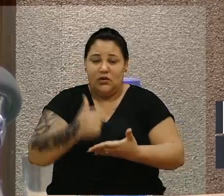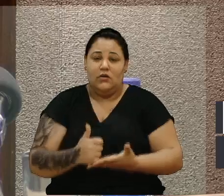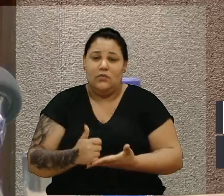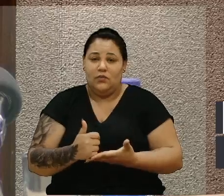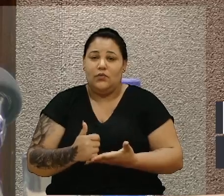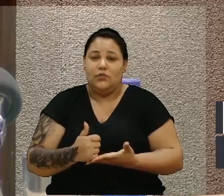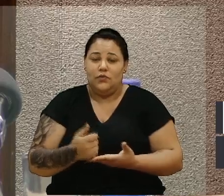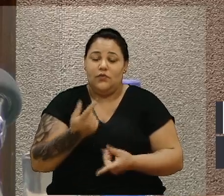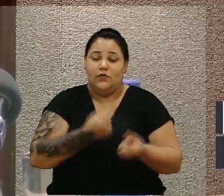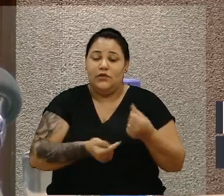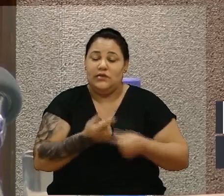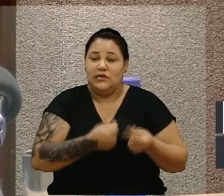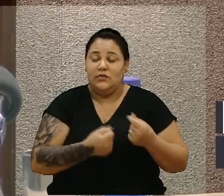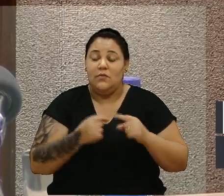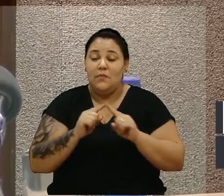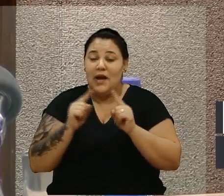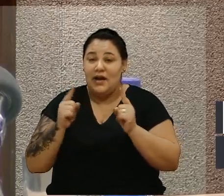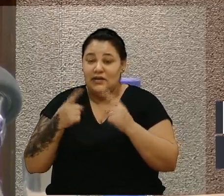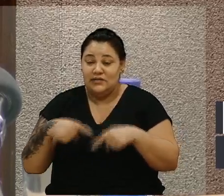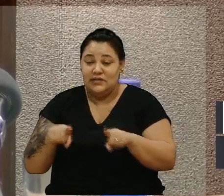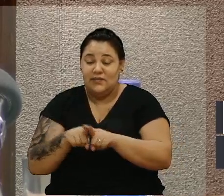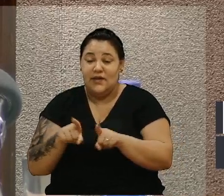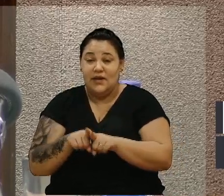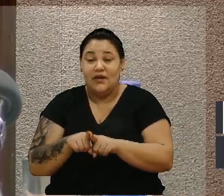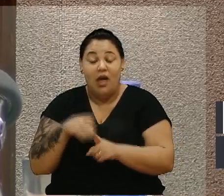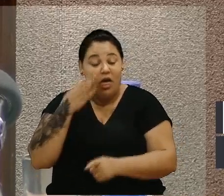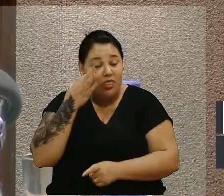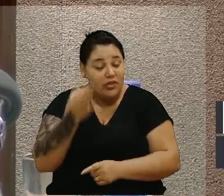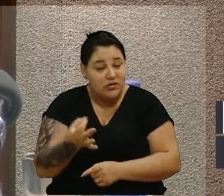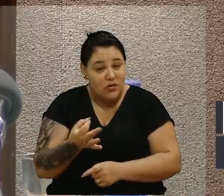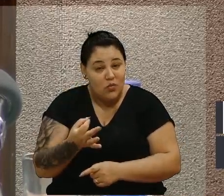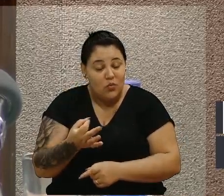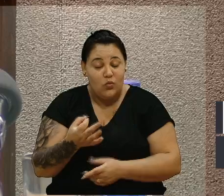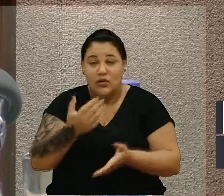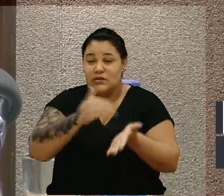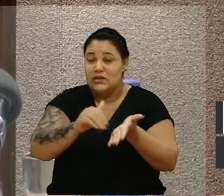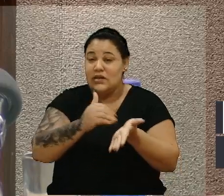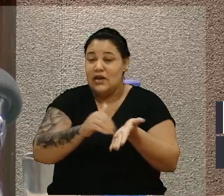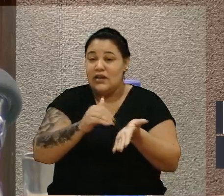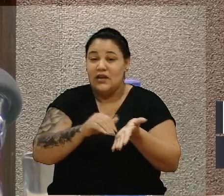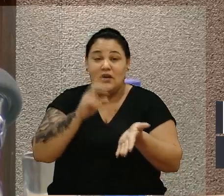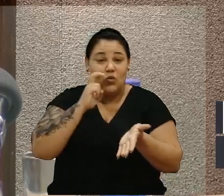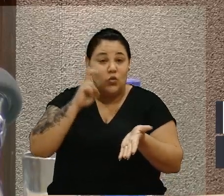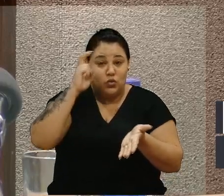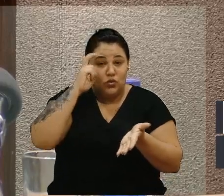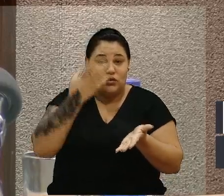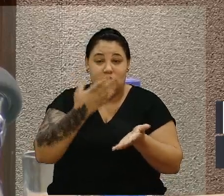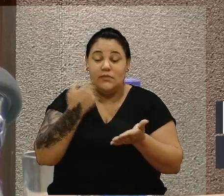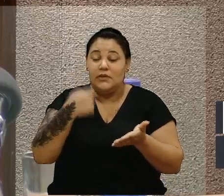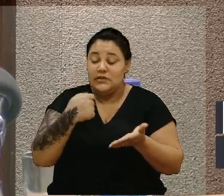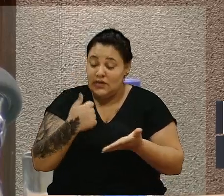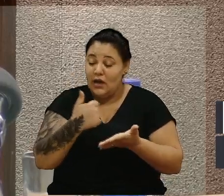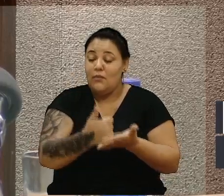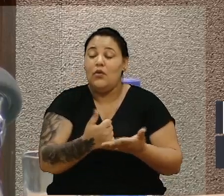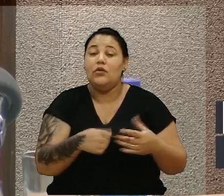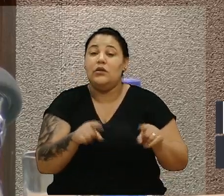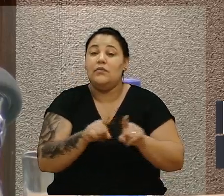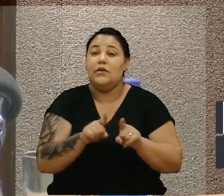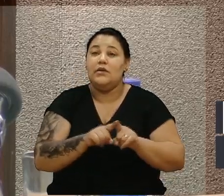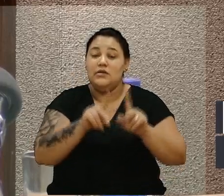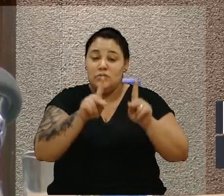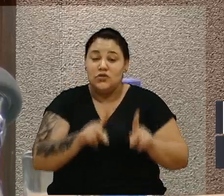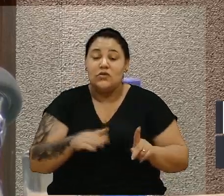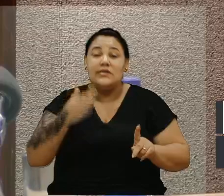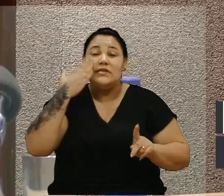está dando, mas também alerto, né? A secretária de Cultura tem que dar apoio também para esse pessoal para